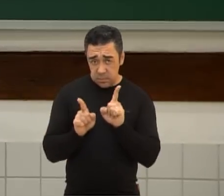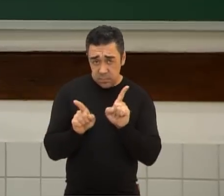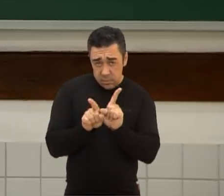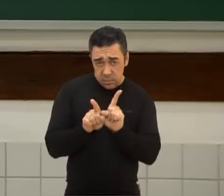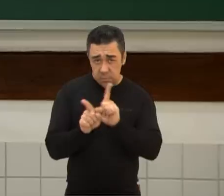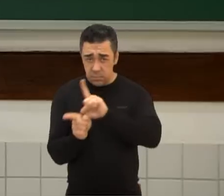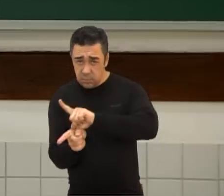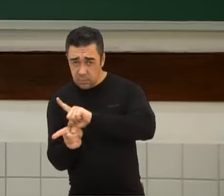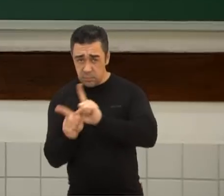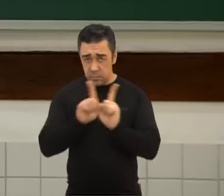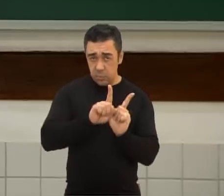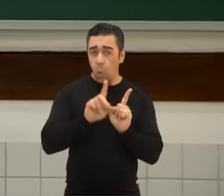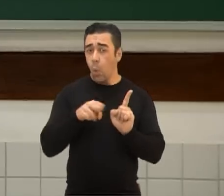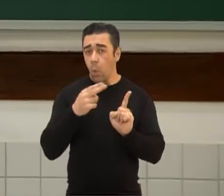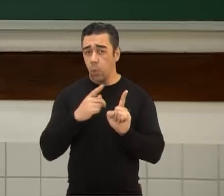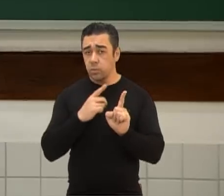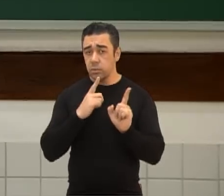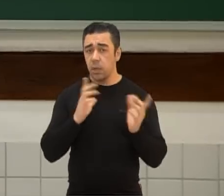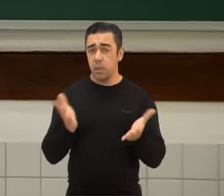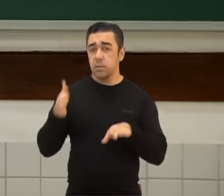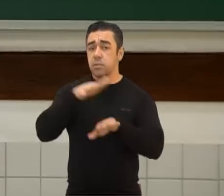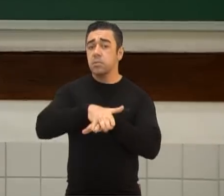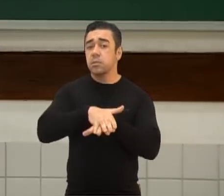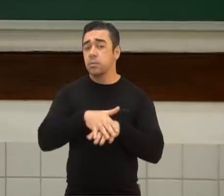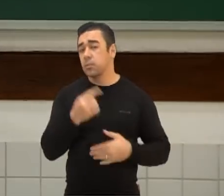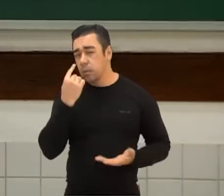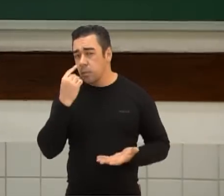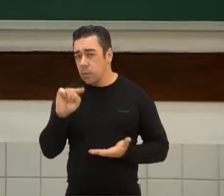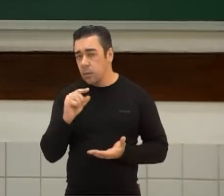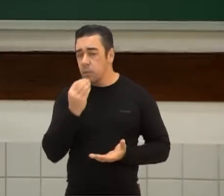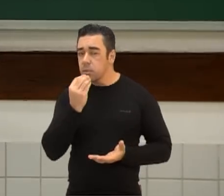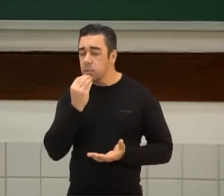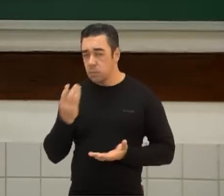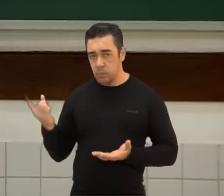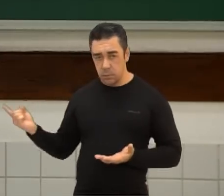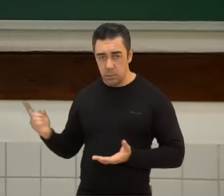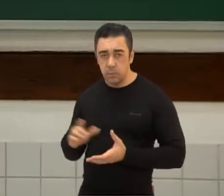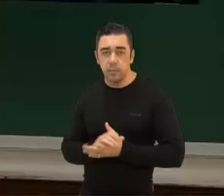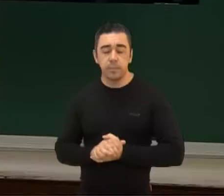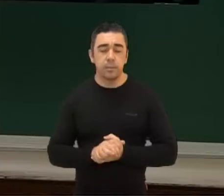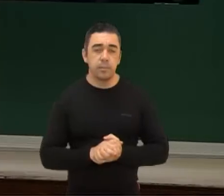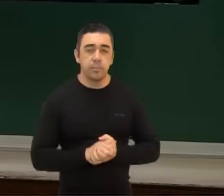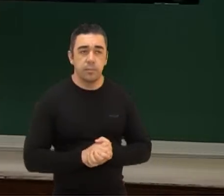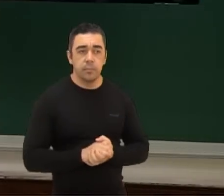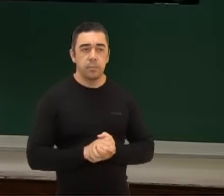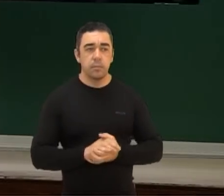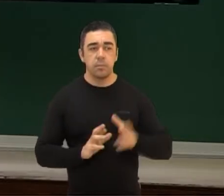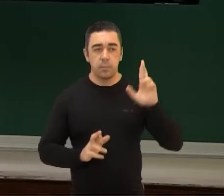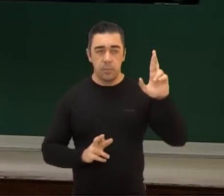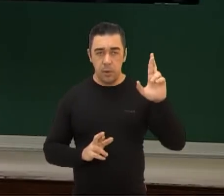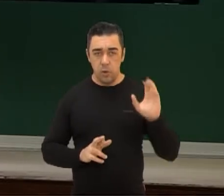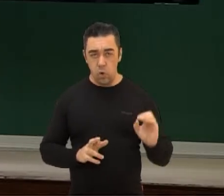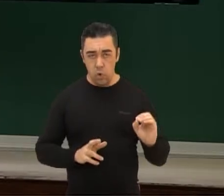Ou um ângulo está sobreposto ao outro? Vejamos aqui. Então, o ângulo